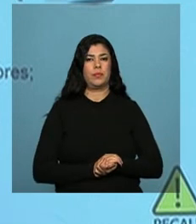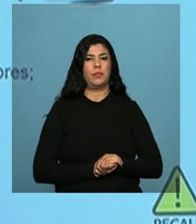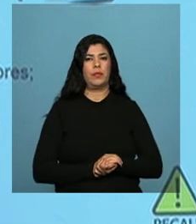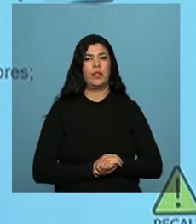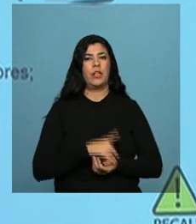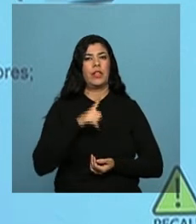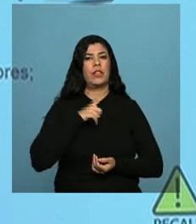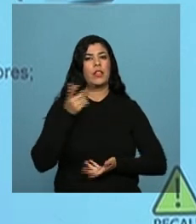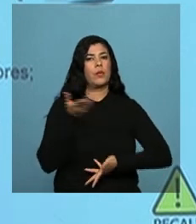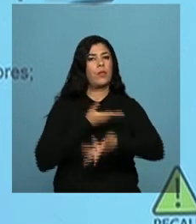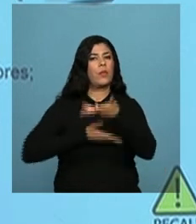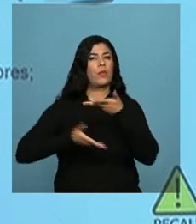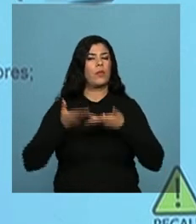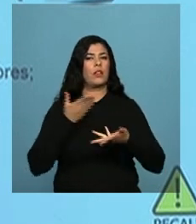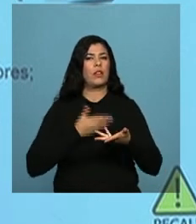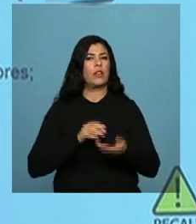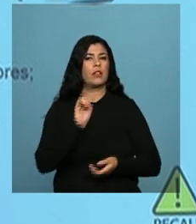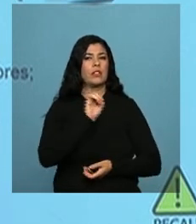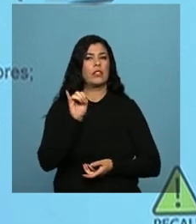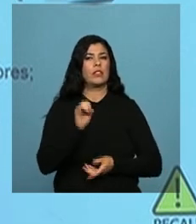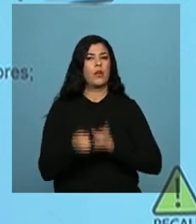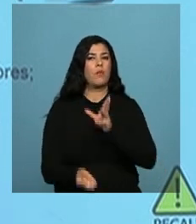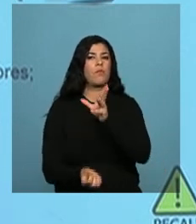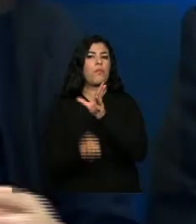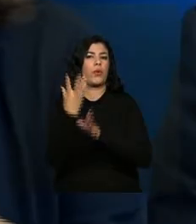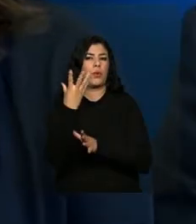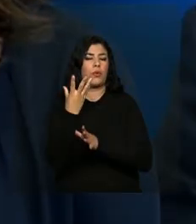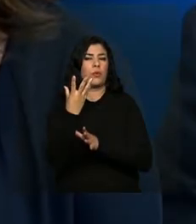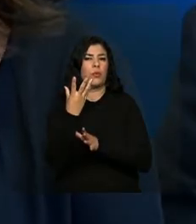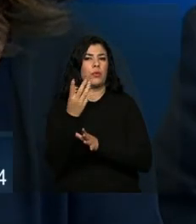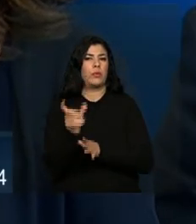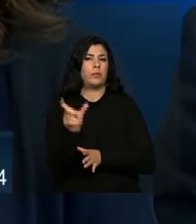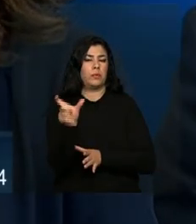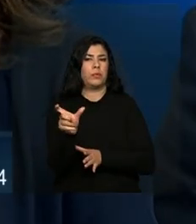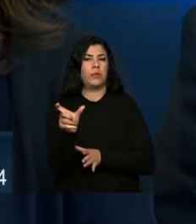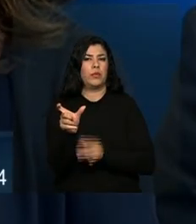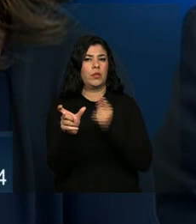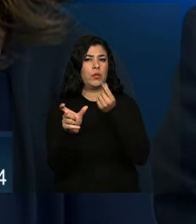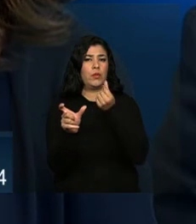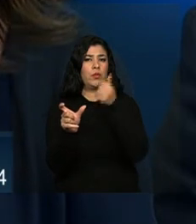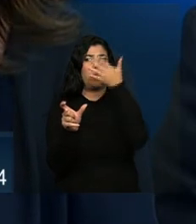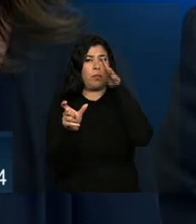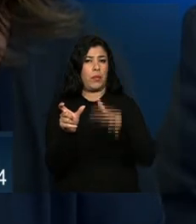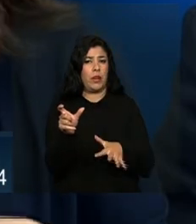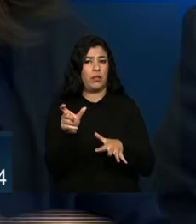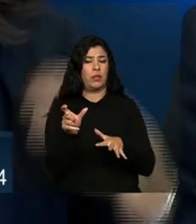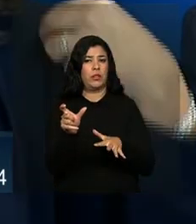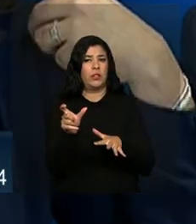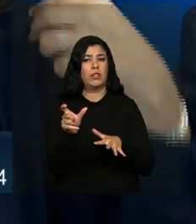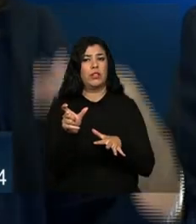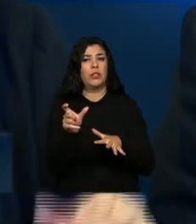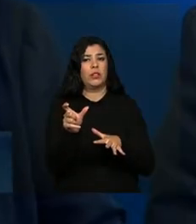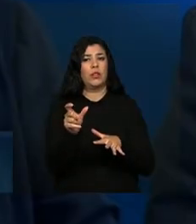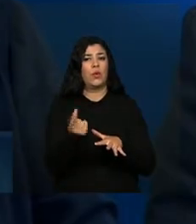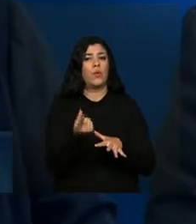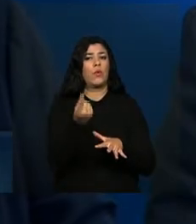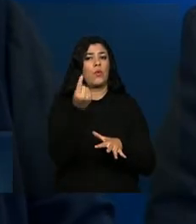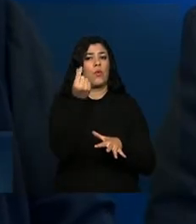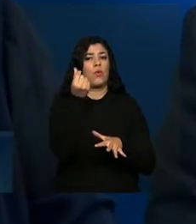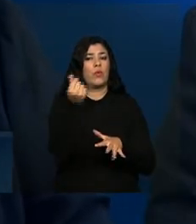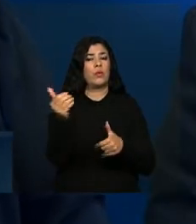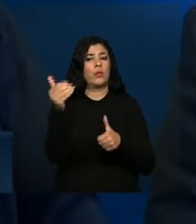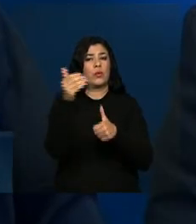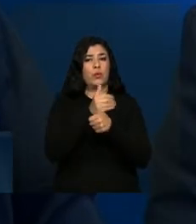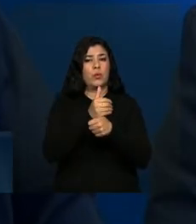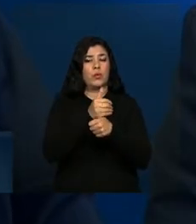ligação preço o produto tem um custo baixo o custo para levar para troca ou para para